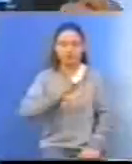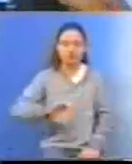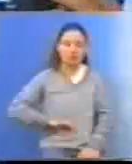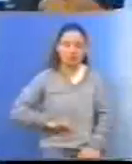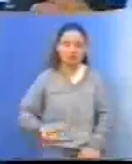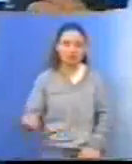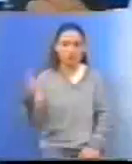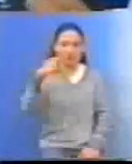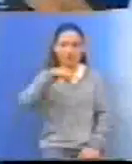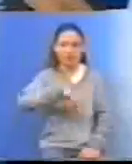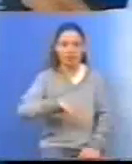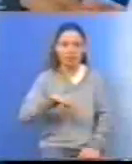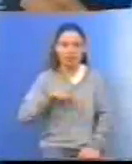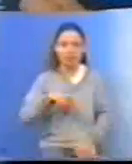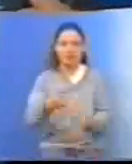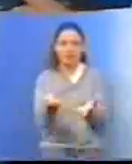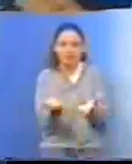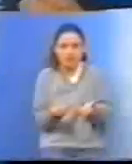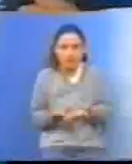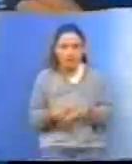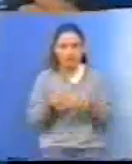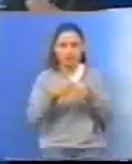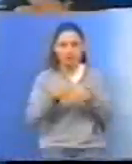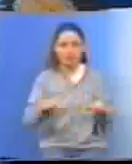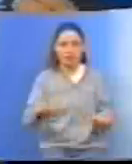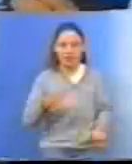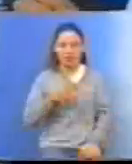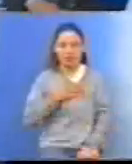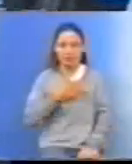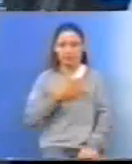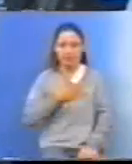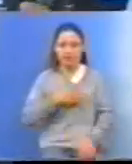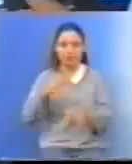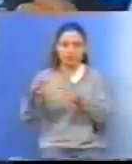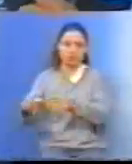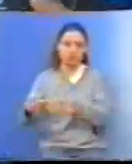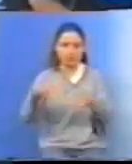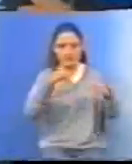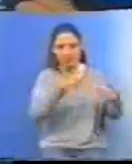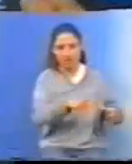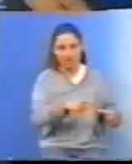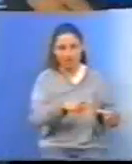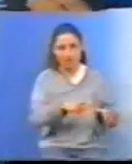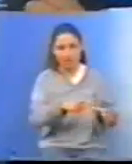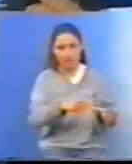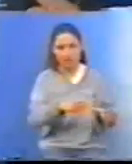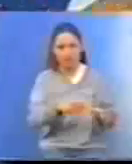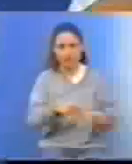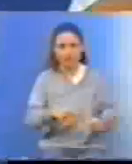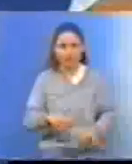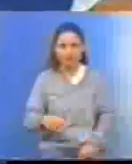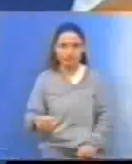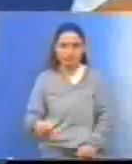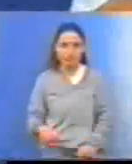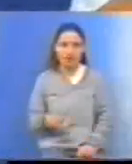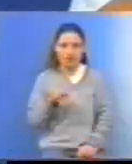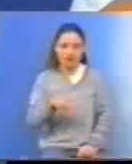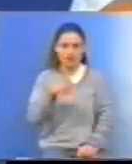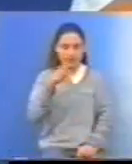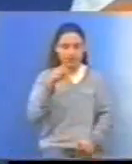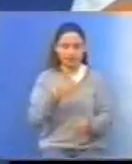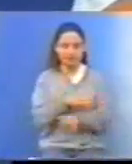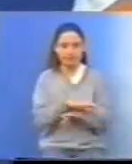quando Jesus chegar, eu quero estar no meu lugar. Você entendeu